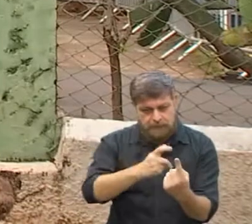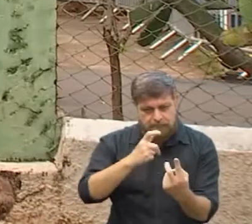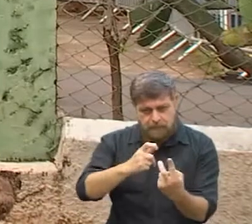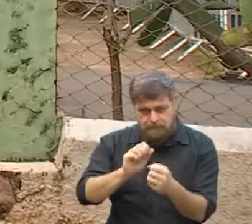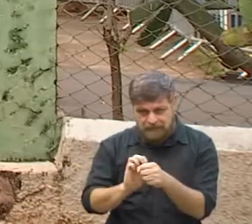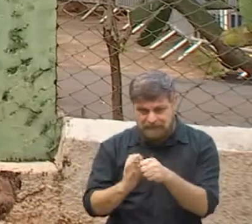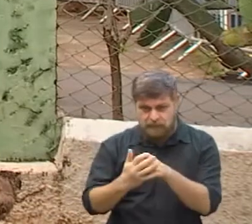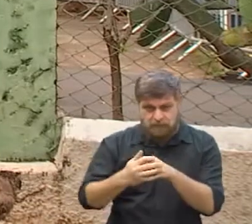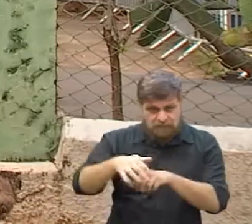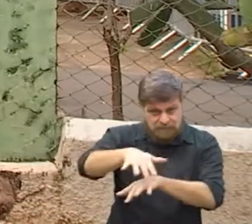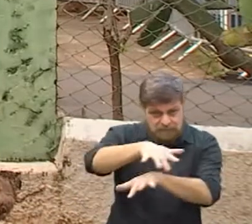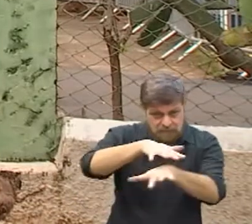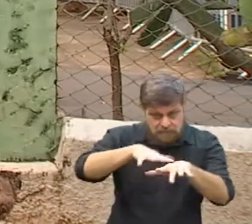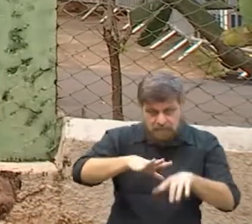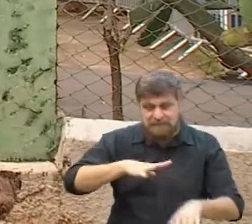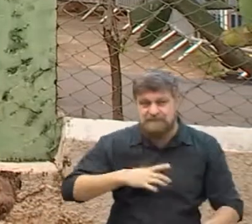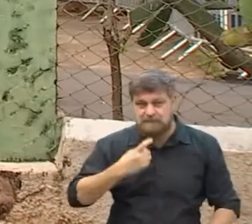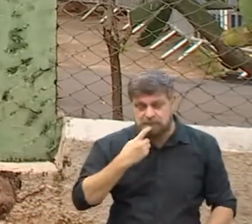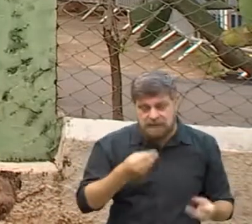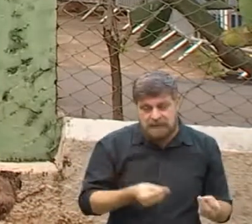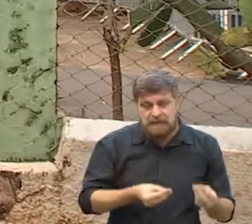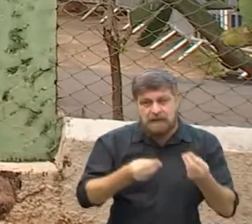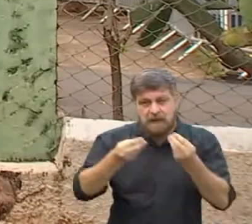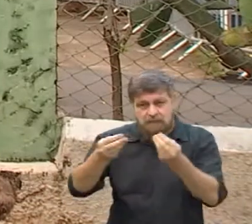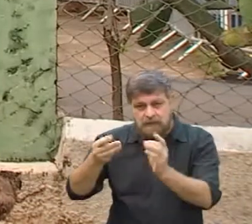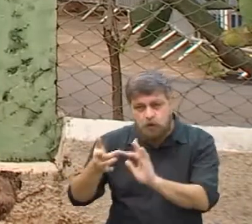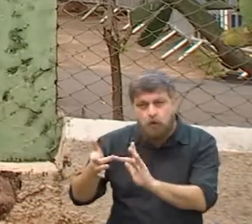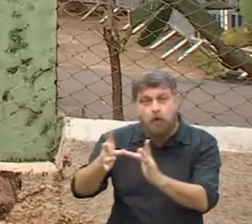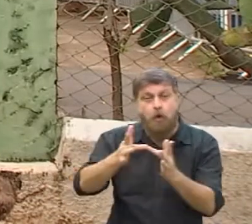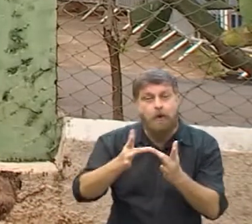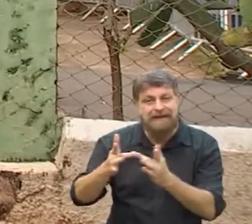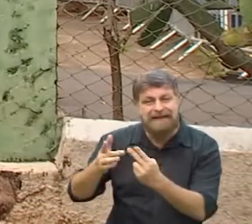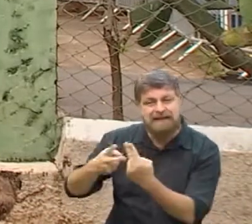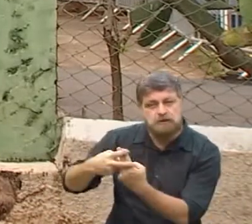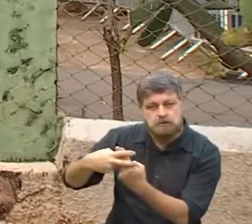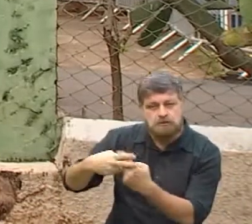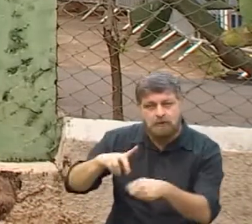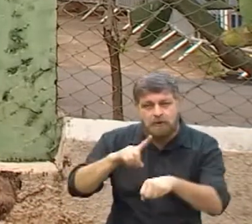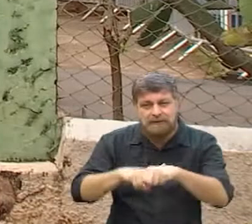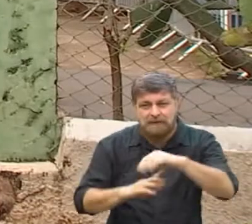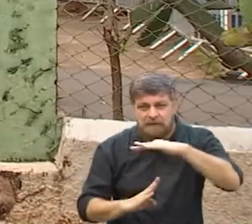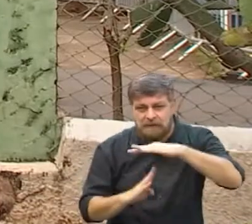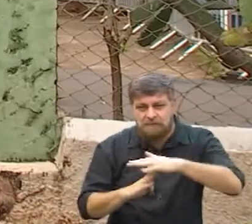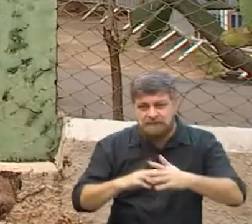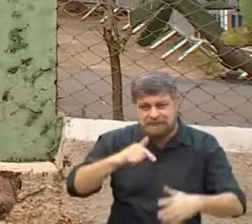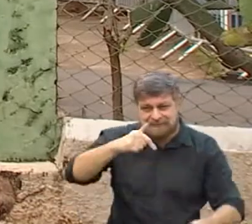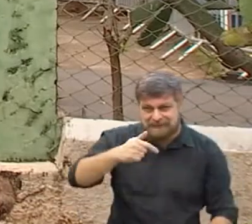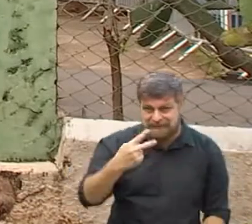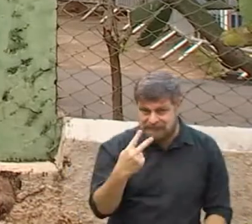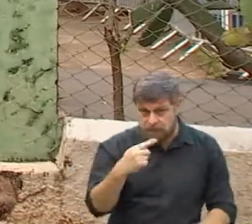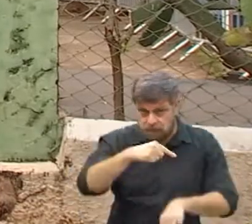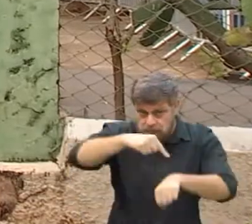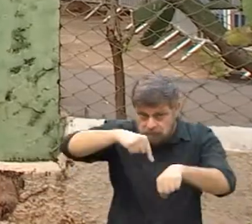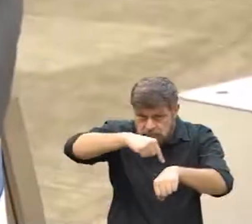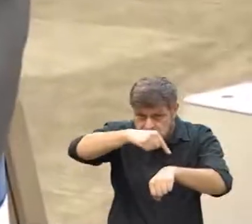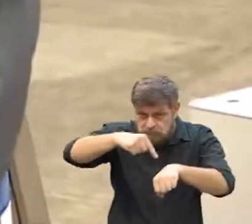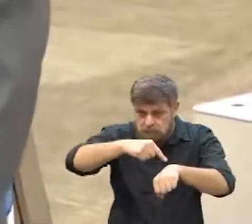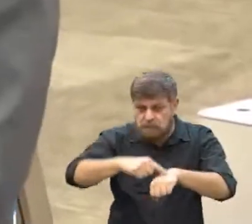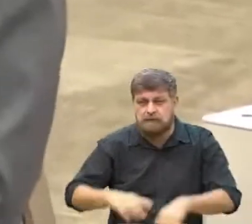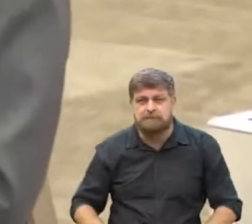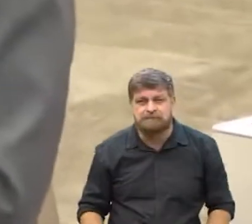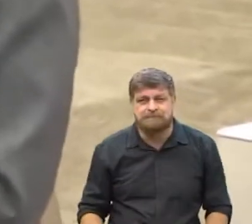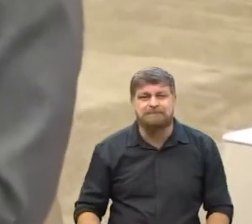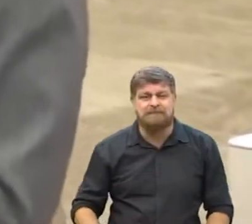aqui em Campinas estão sendo enviados para o Conect SUS dentro de um prazo de 72 horas.